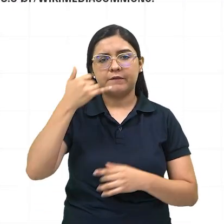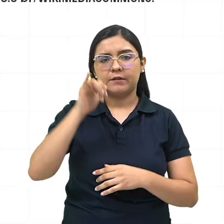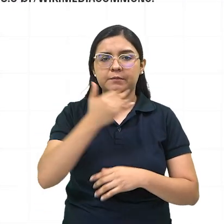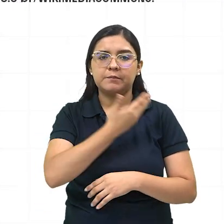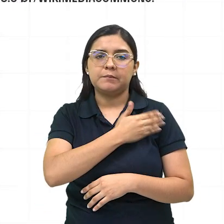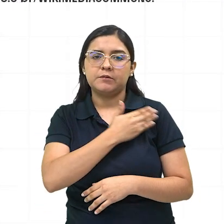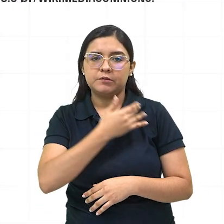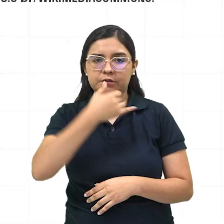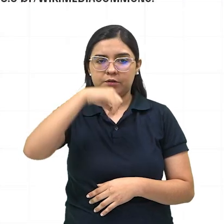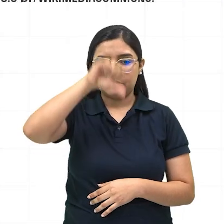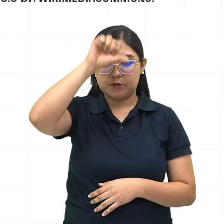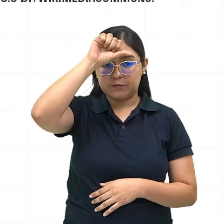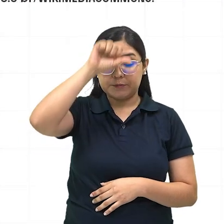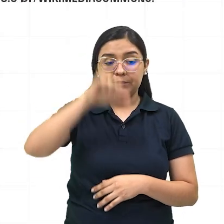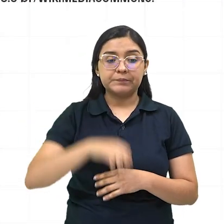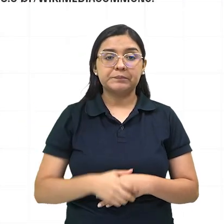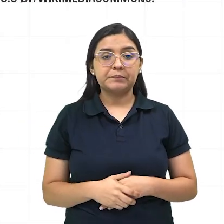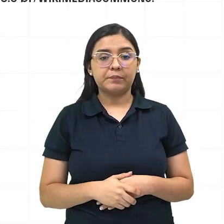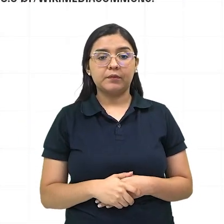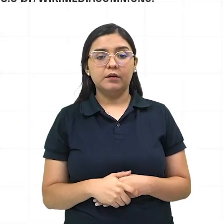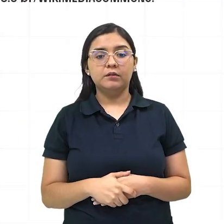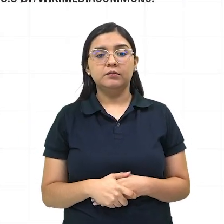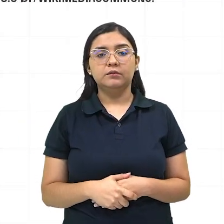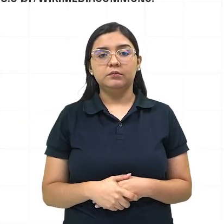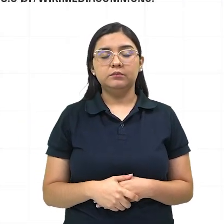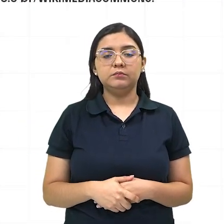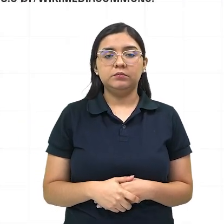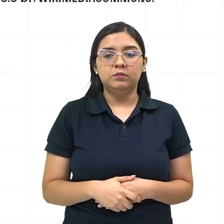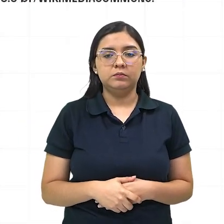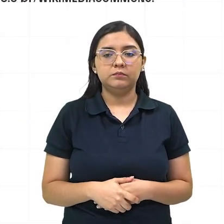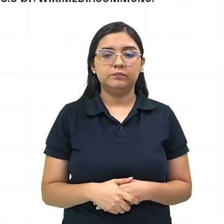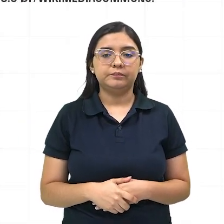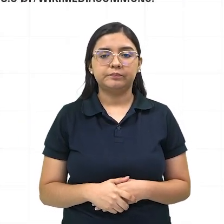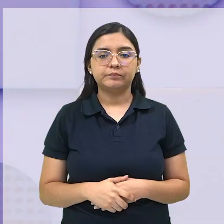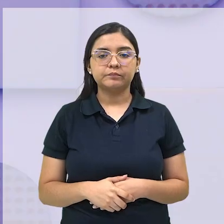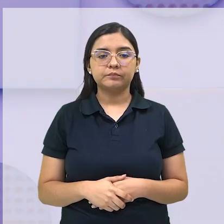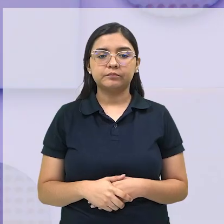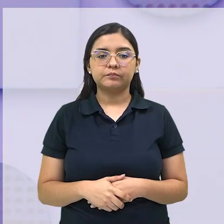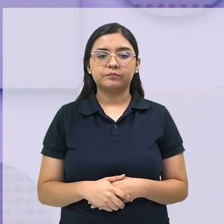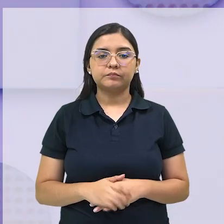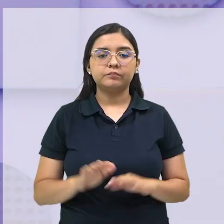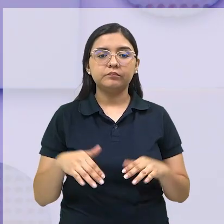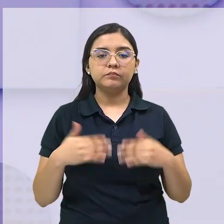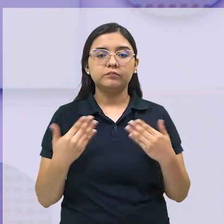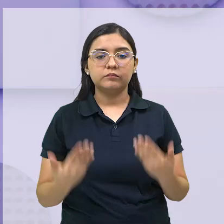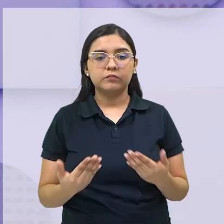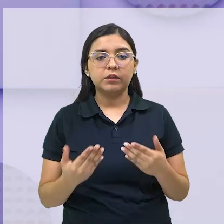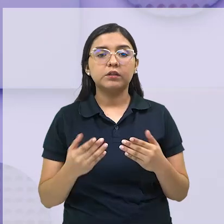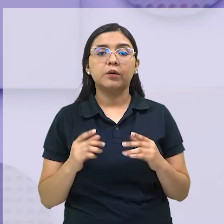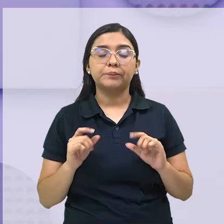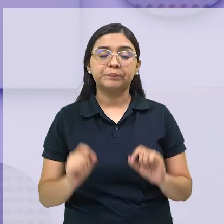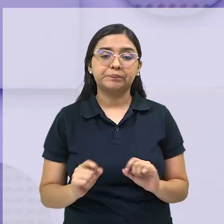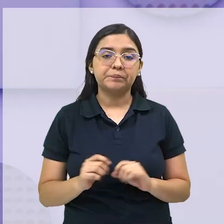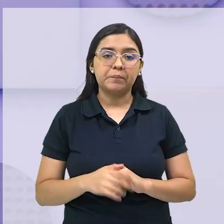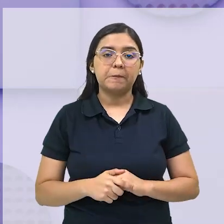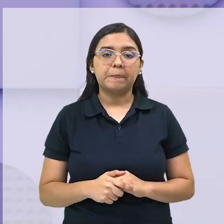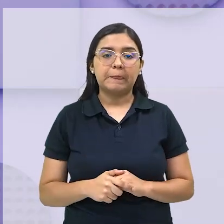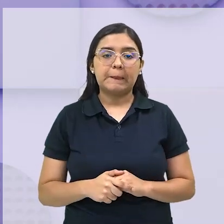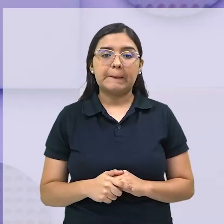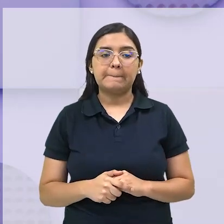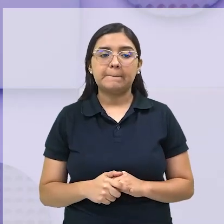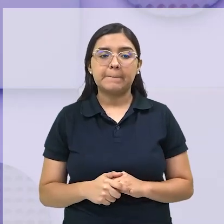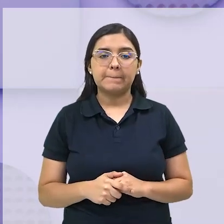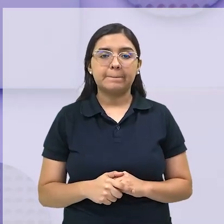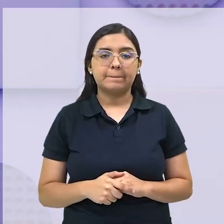preconceitos e estereótipos, ok? Então, um adendo a isto também seria